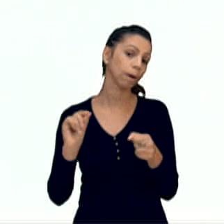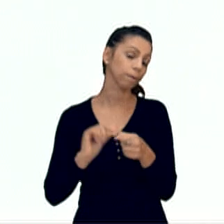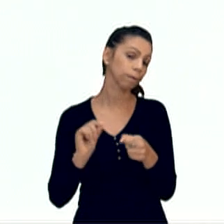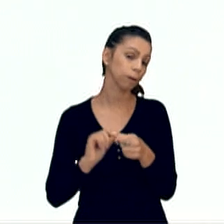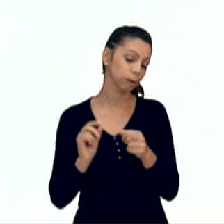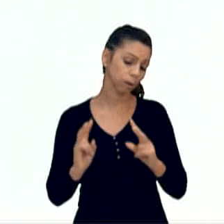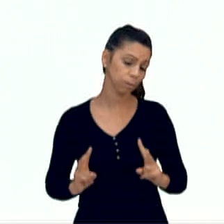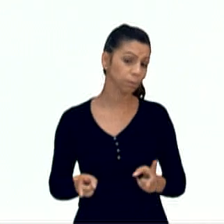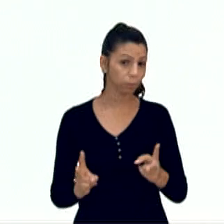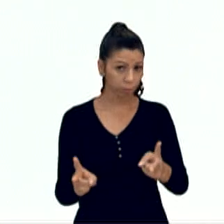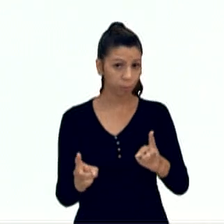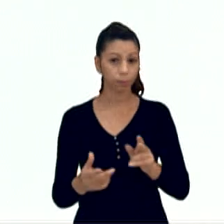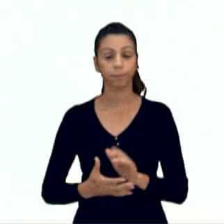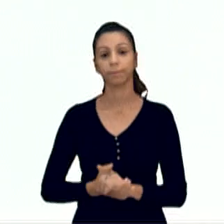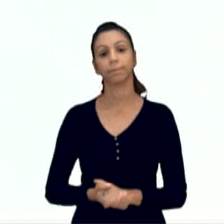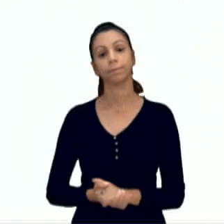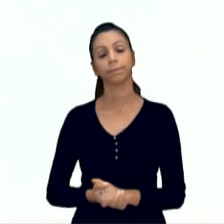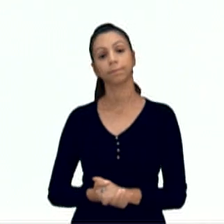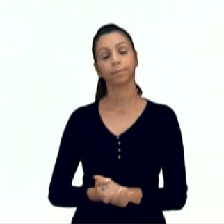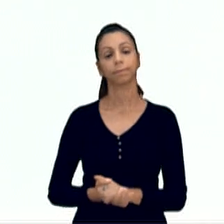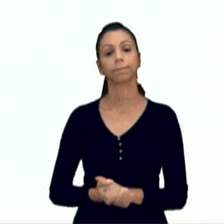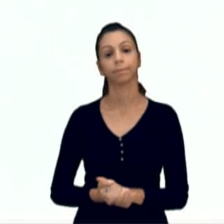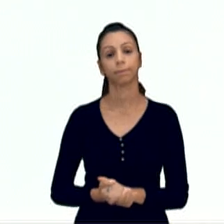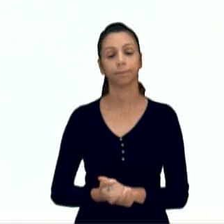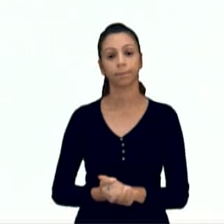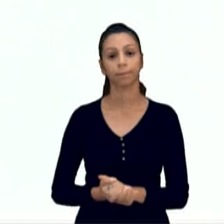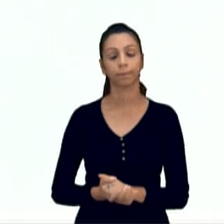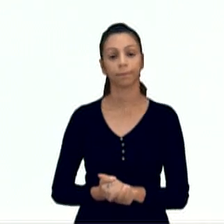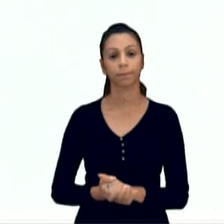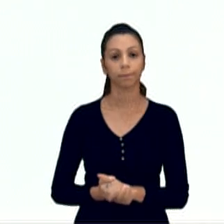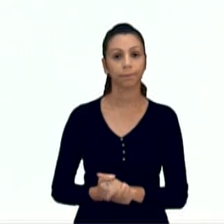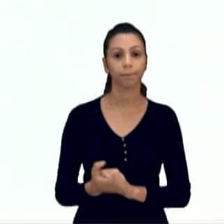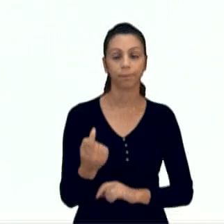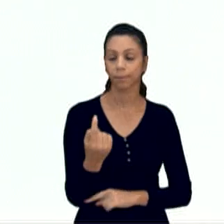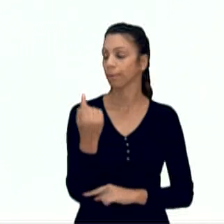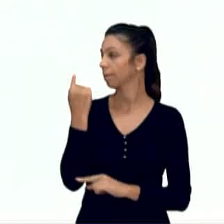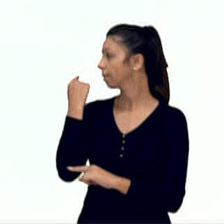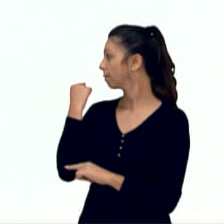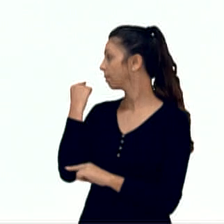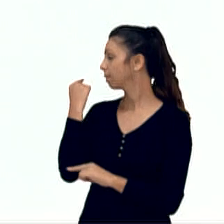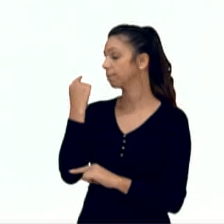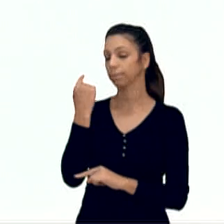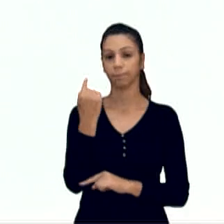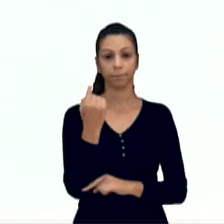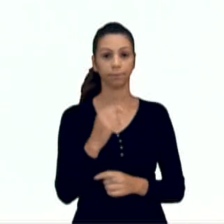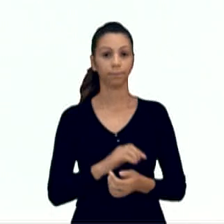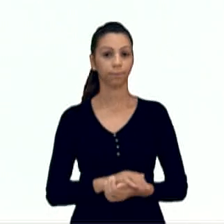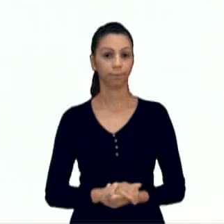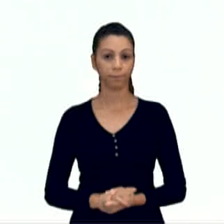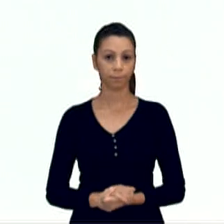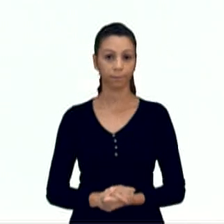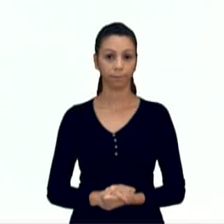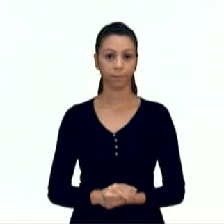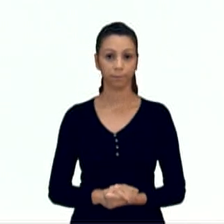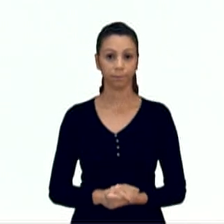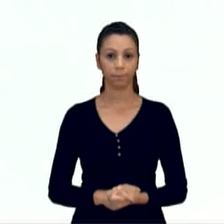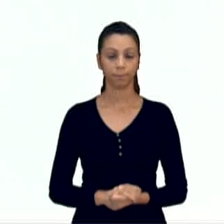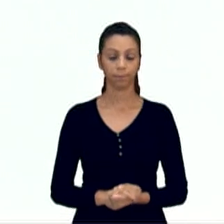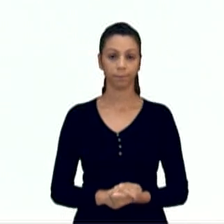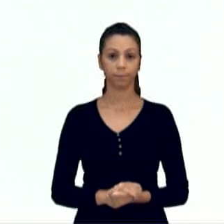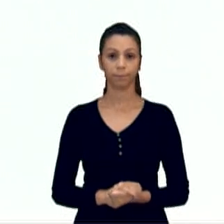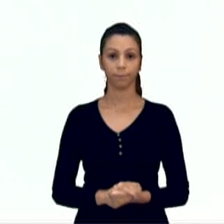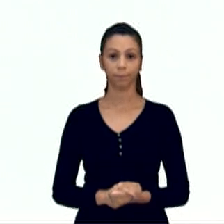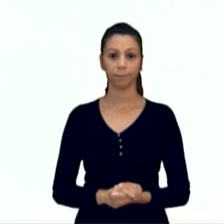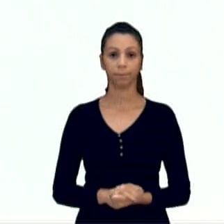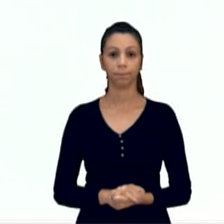ir adiante. Look back, olhar para o passado, olhar para trás. And stand